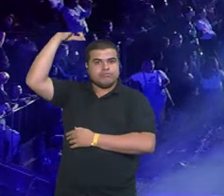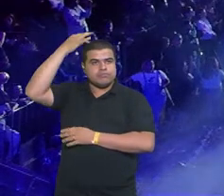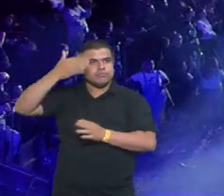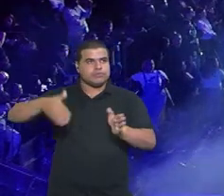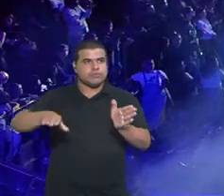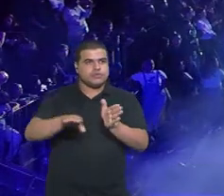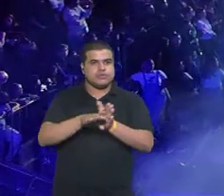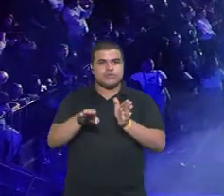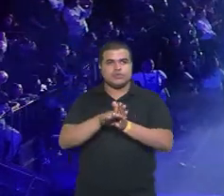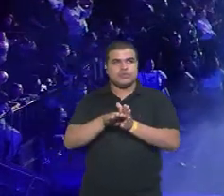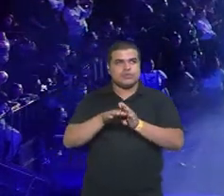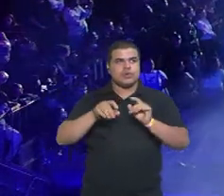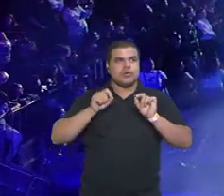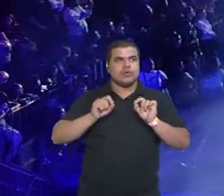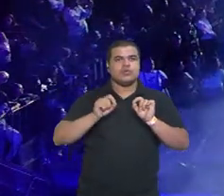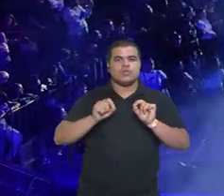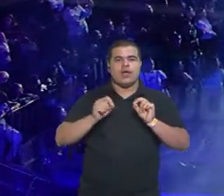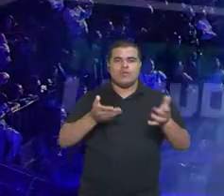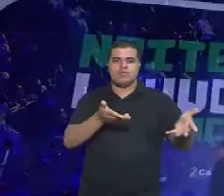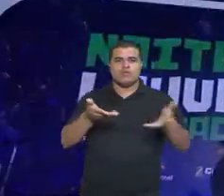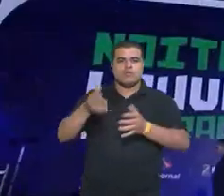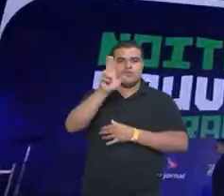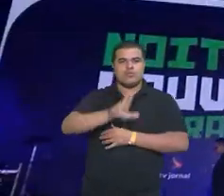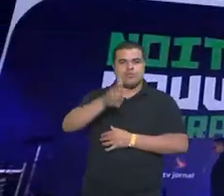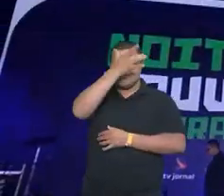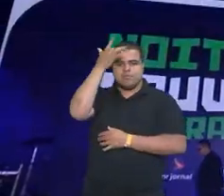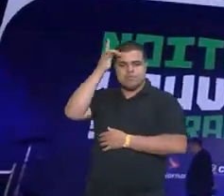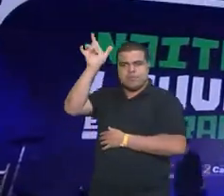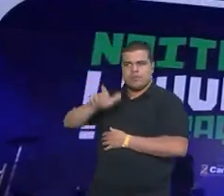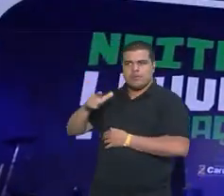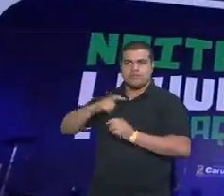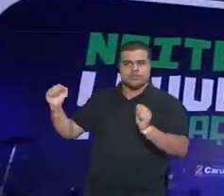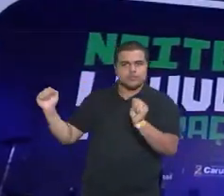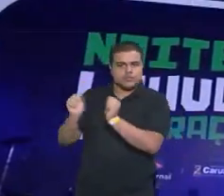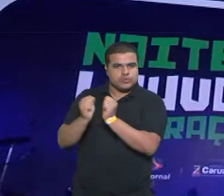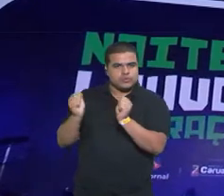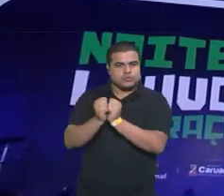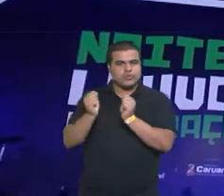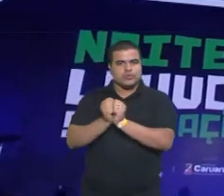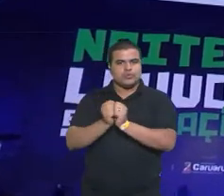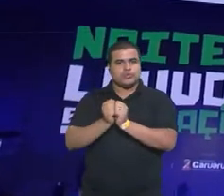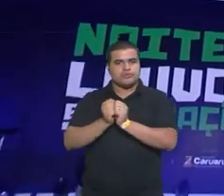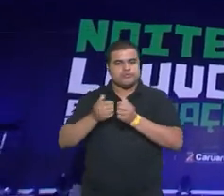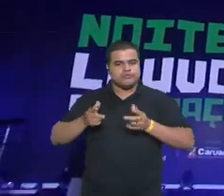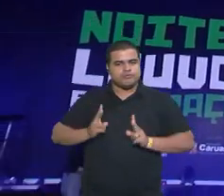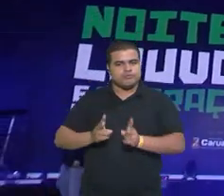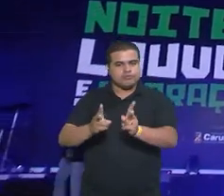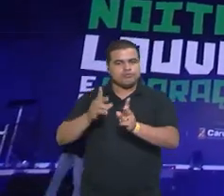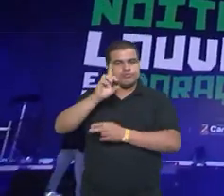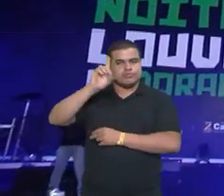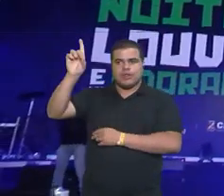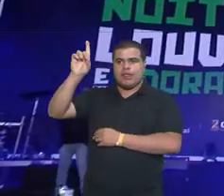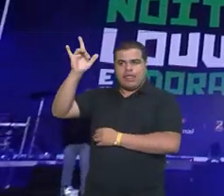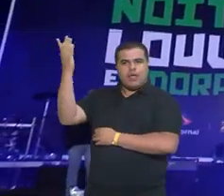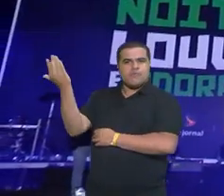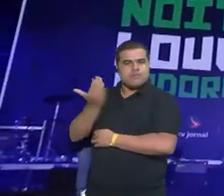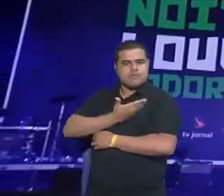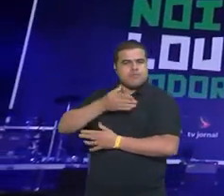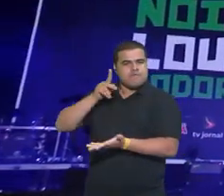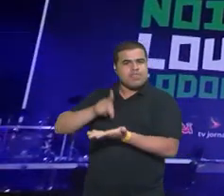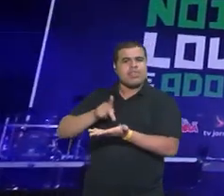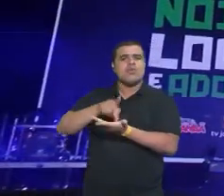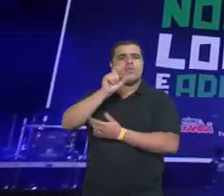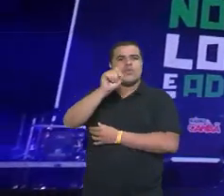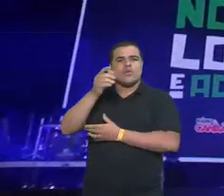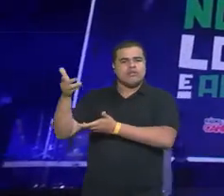do Senhor usando esta pessoa para te trazer mais próximo de Deus o amigo verdadeiro não